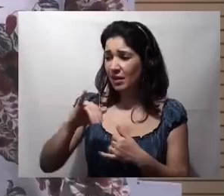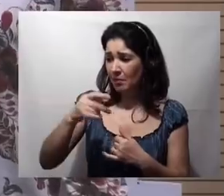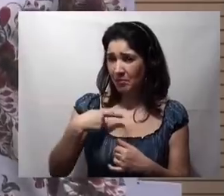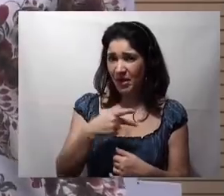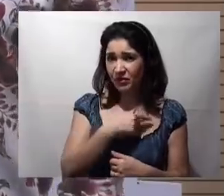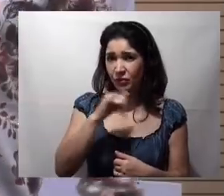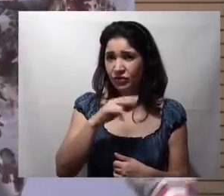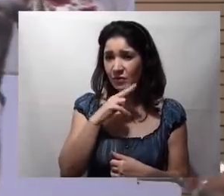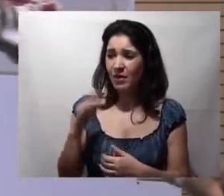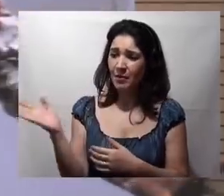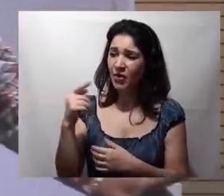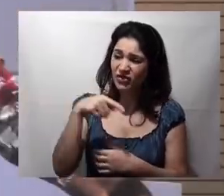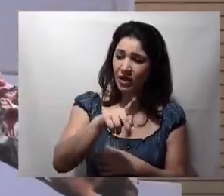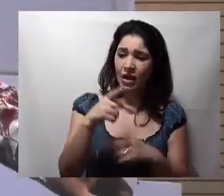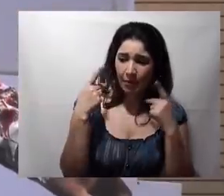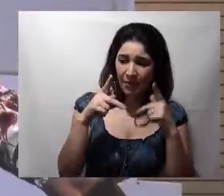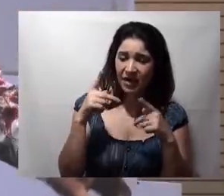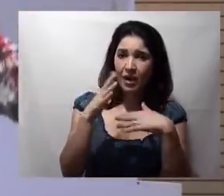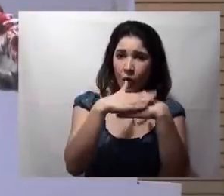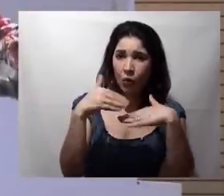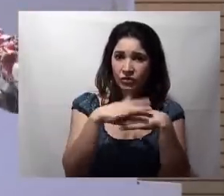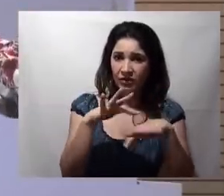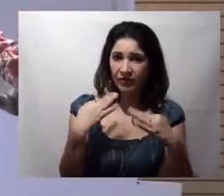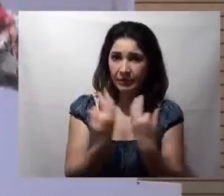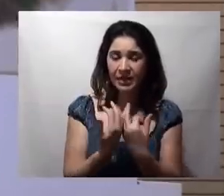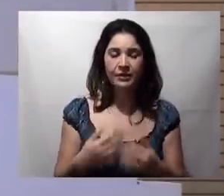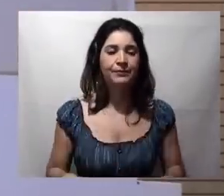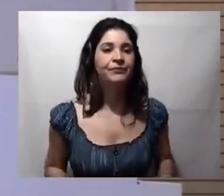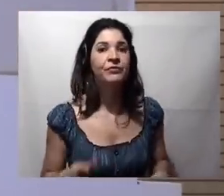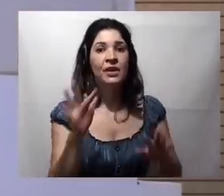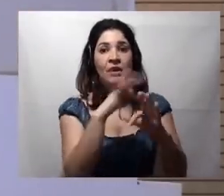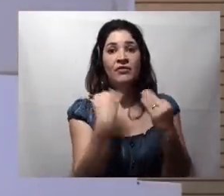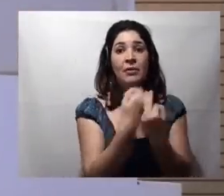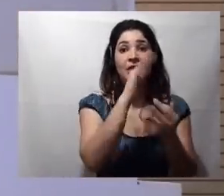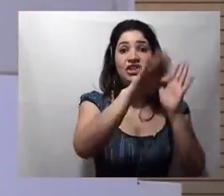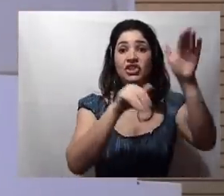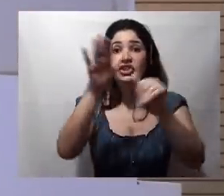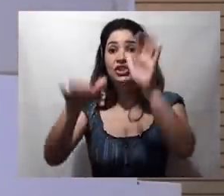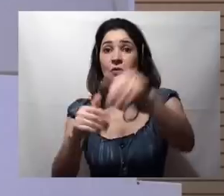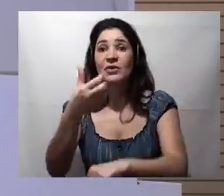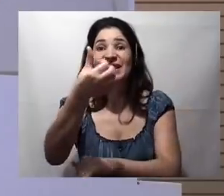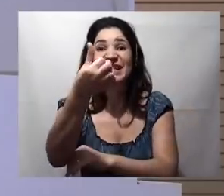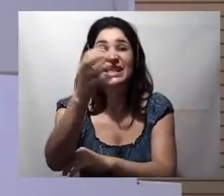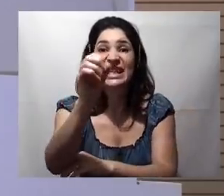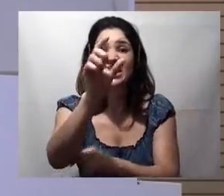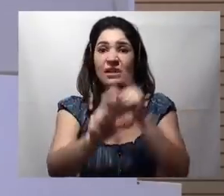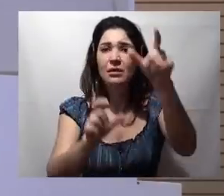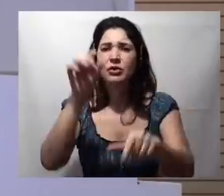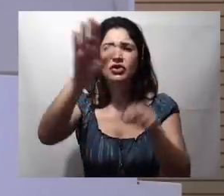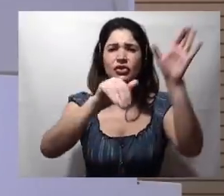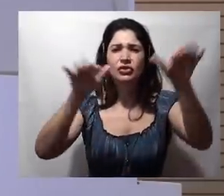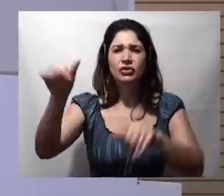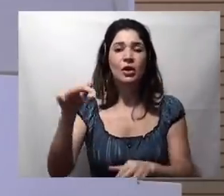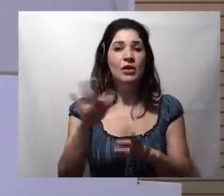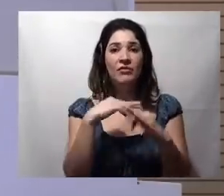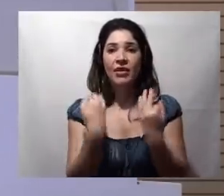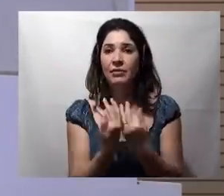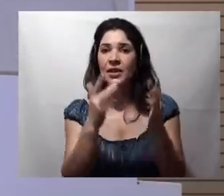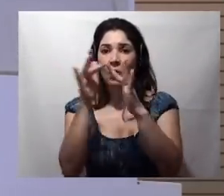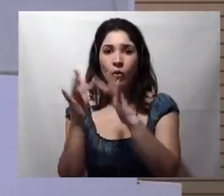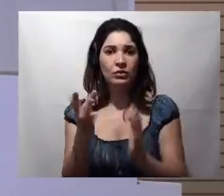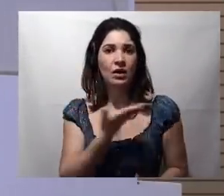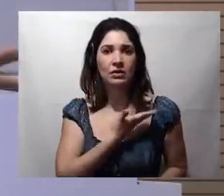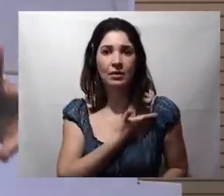eu vim quarta-feira só daquela família eles trouxeram 60 pessoas entre amigos